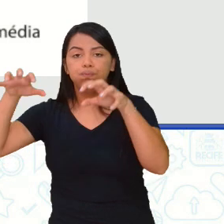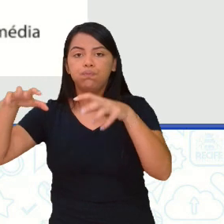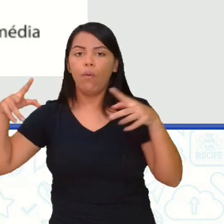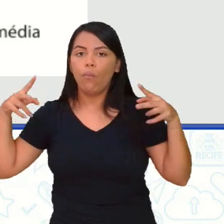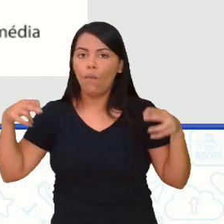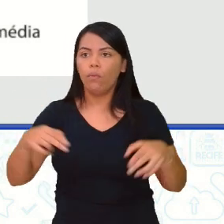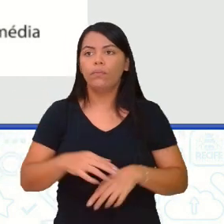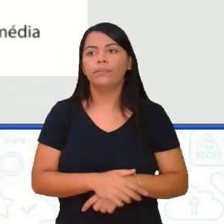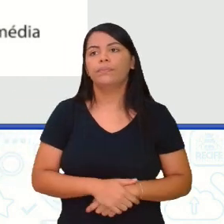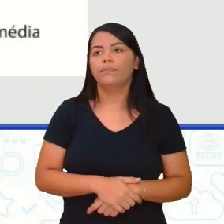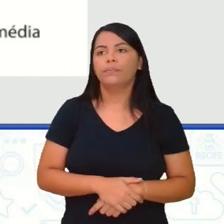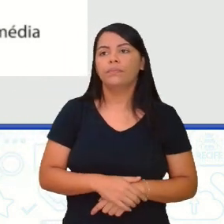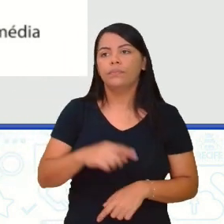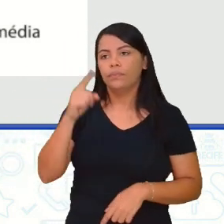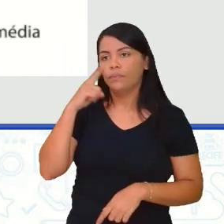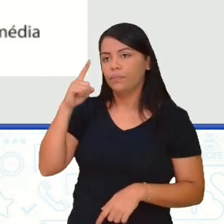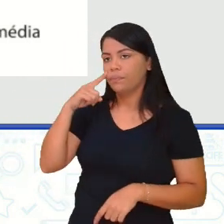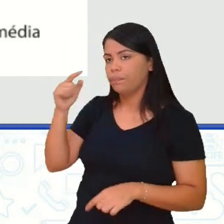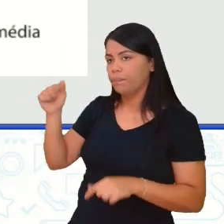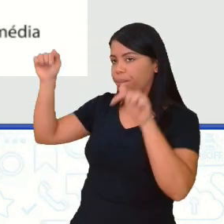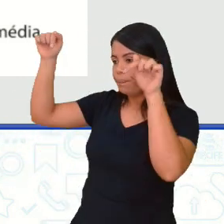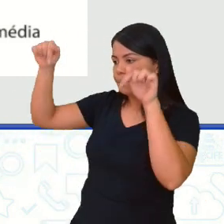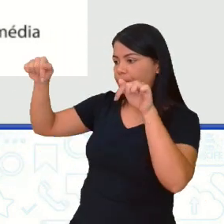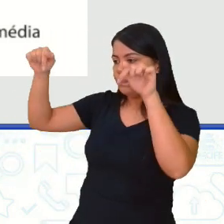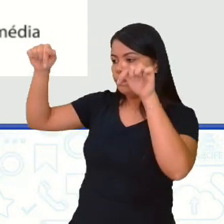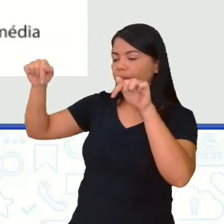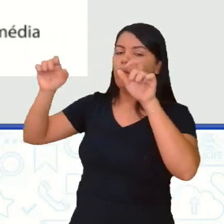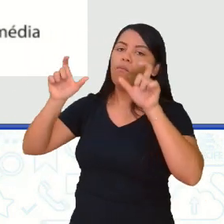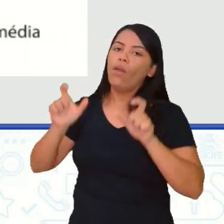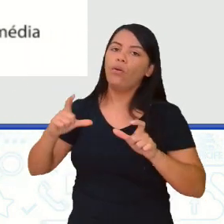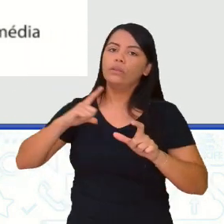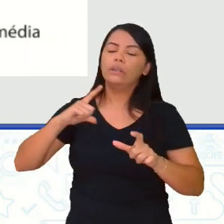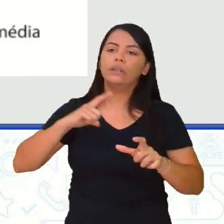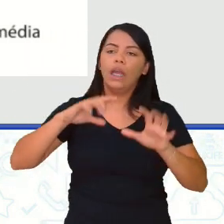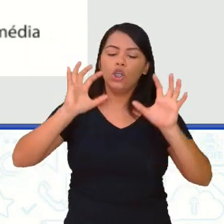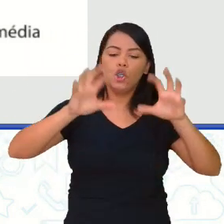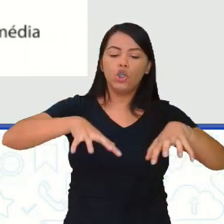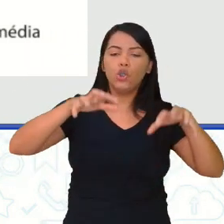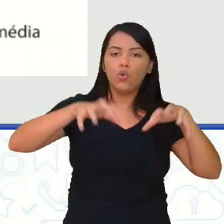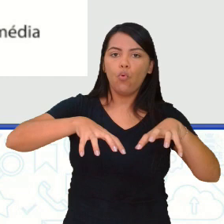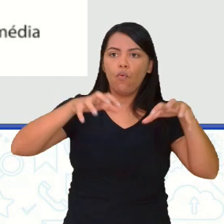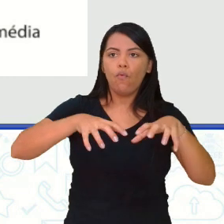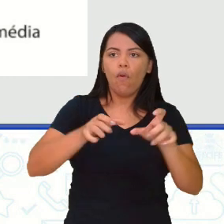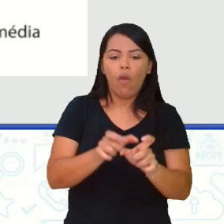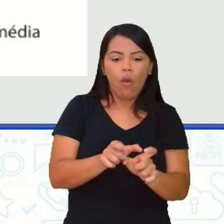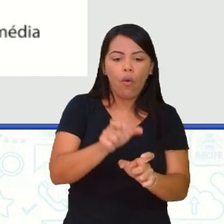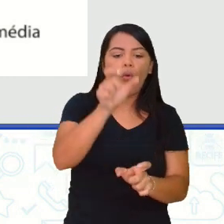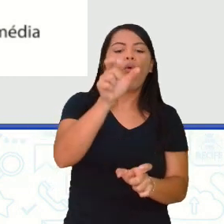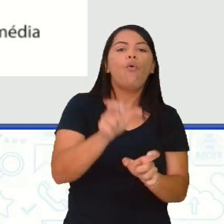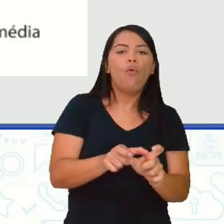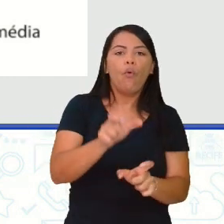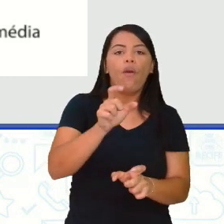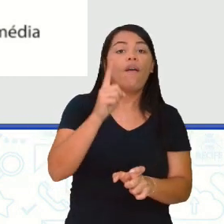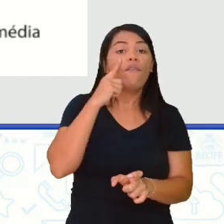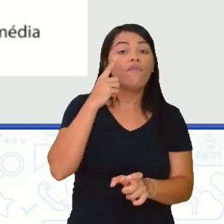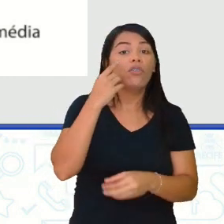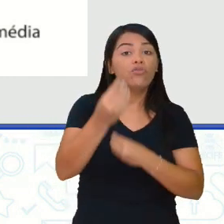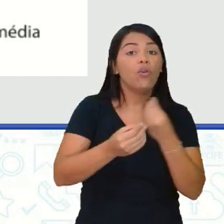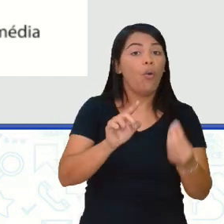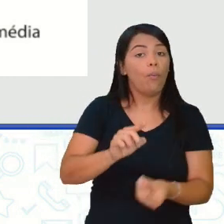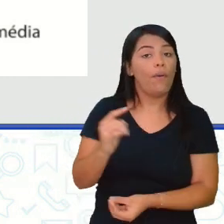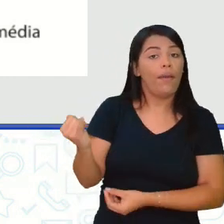Ora, olha a maior precipitação onde é que está. Porque a precipitação é essa coluna. Veja a importância da